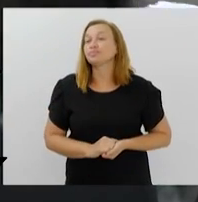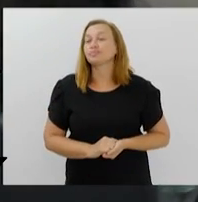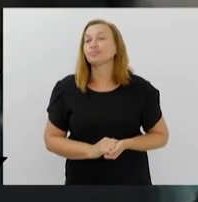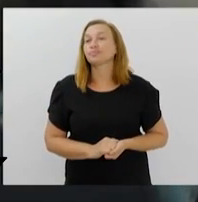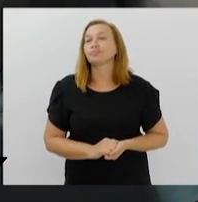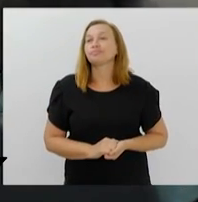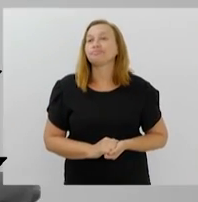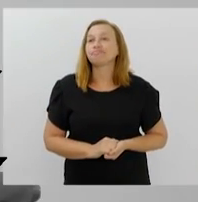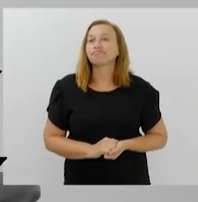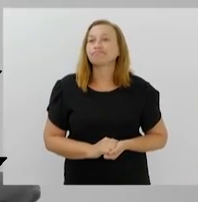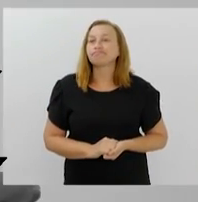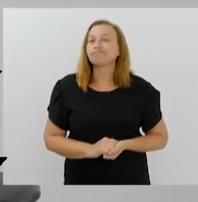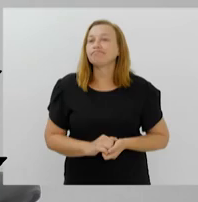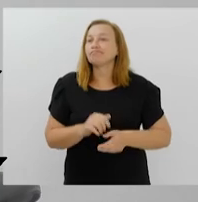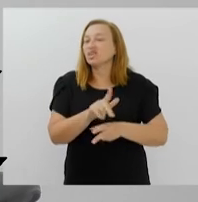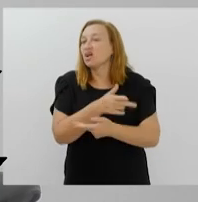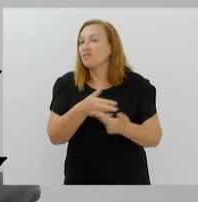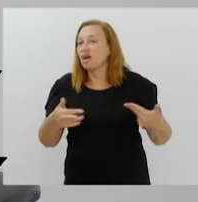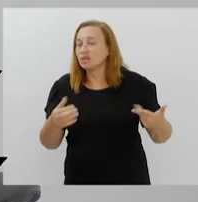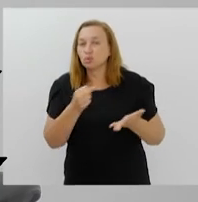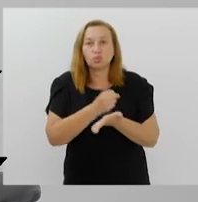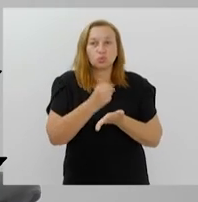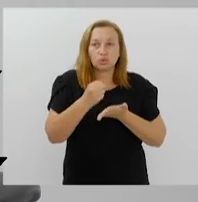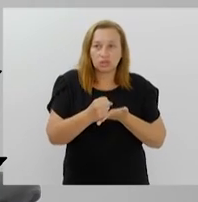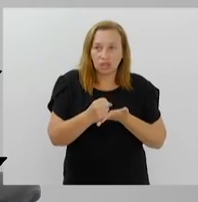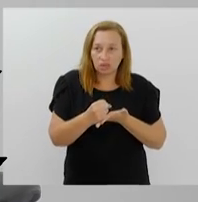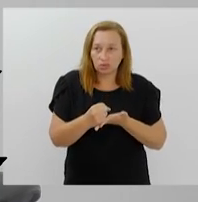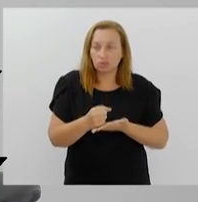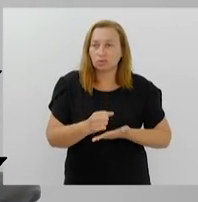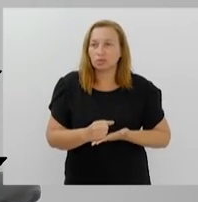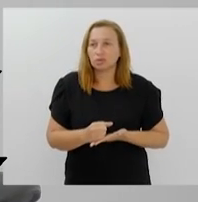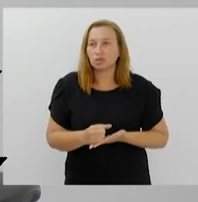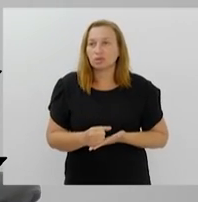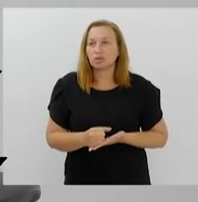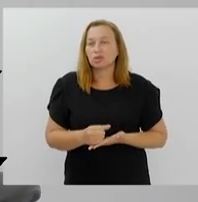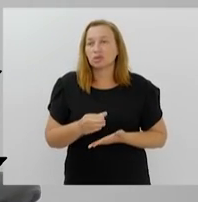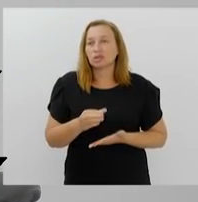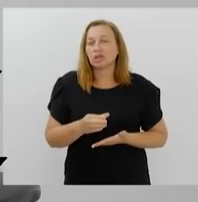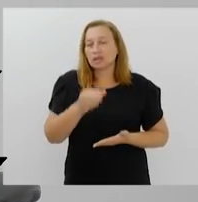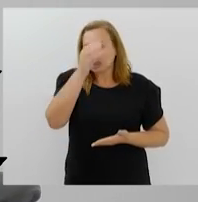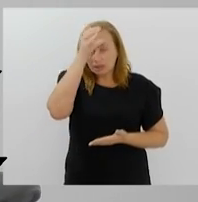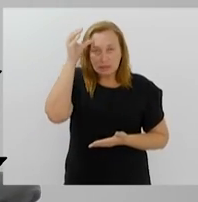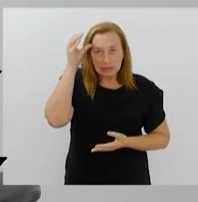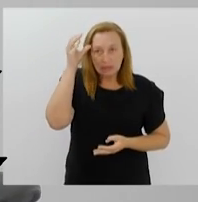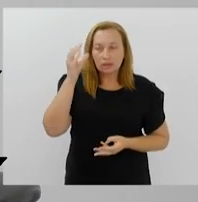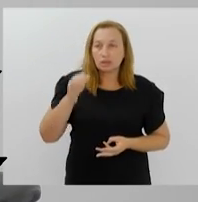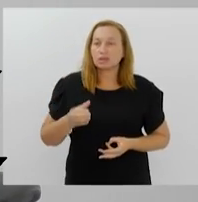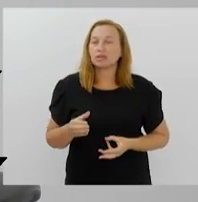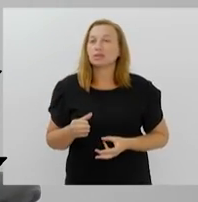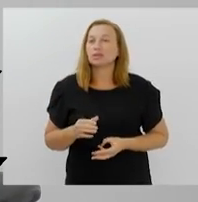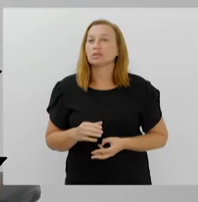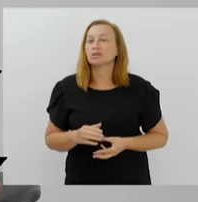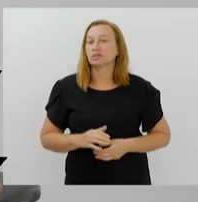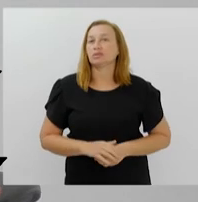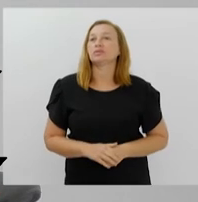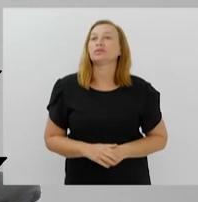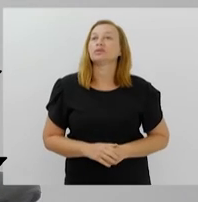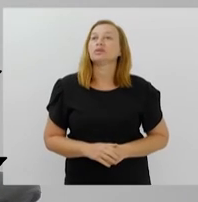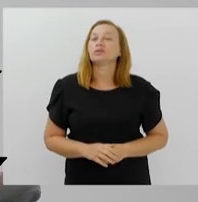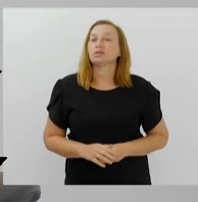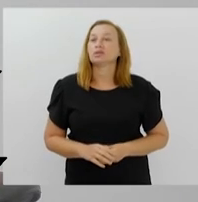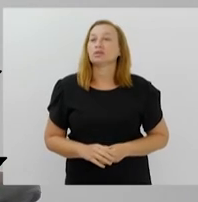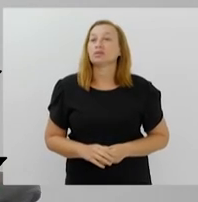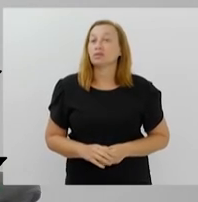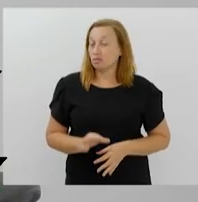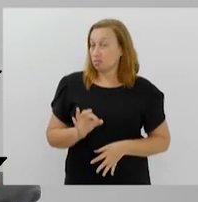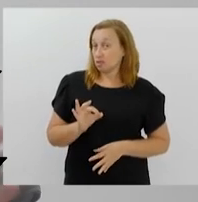unilateral de vários contratos com os seus associados clientes consumidores seja lá como senhor queira isso